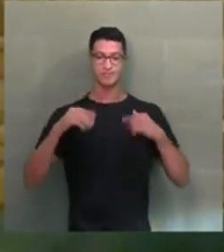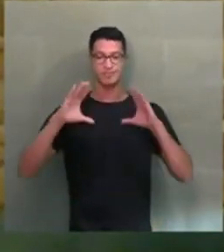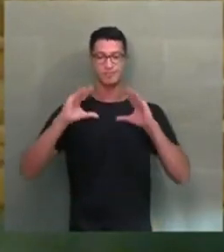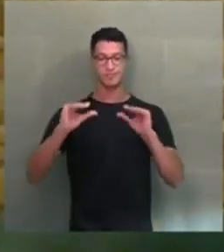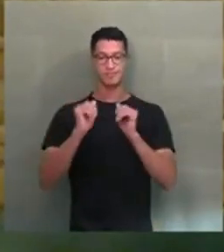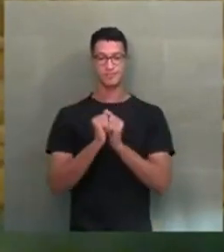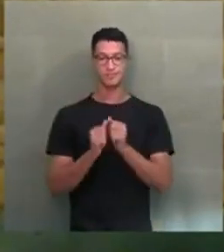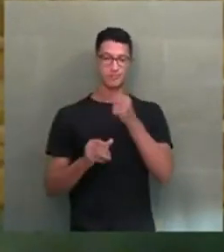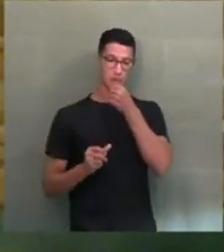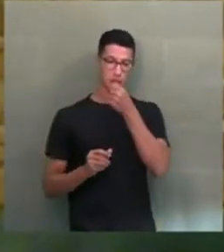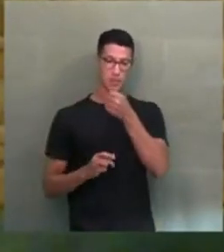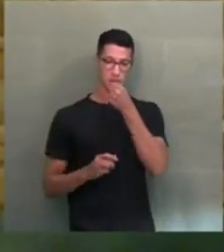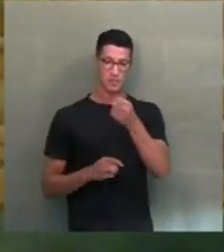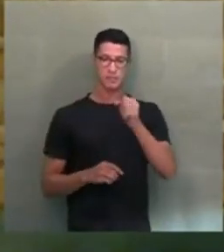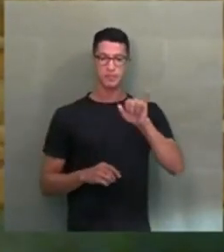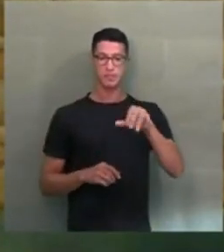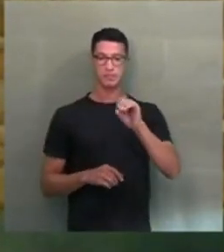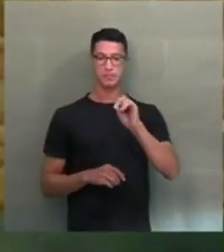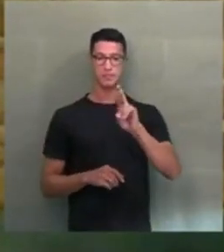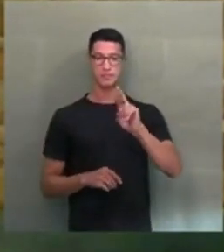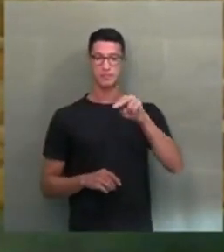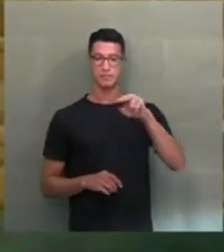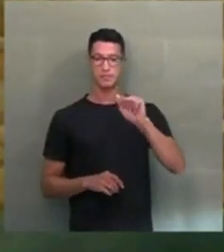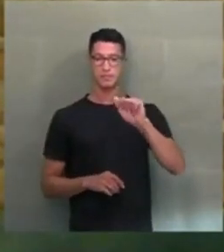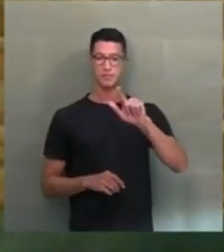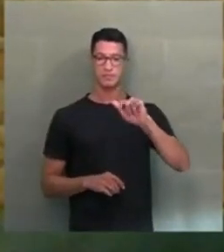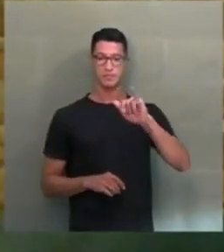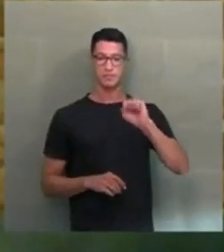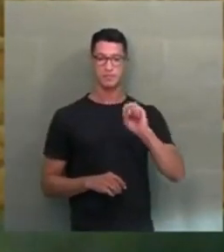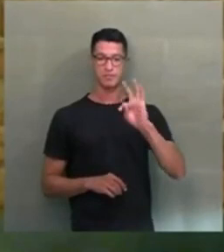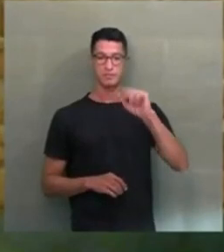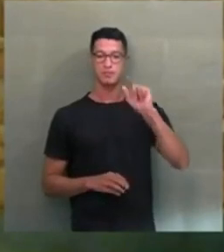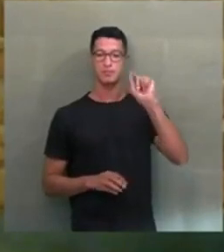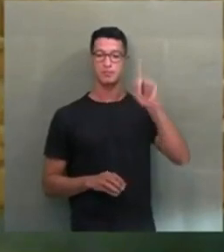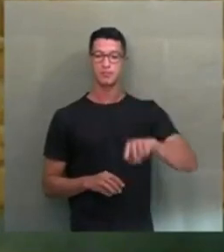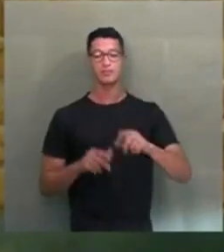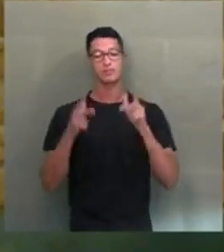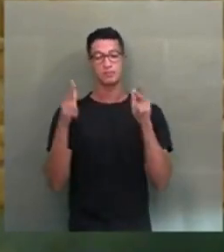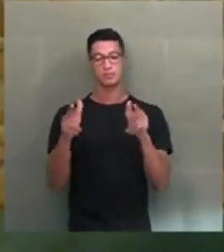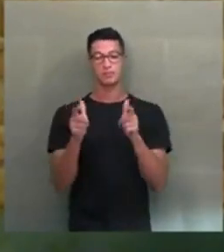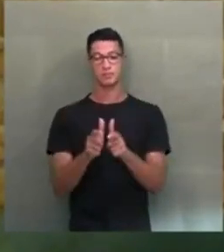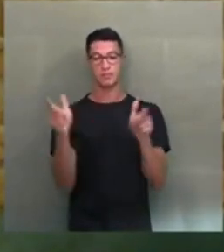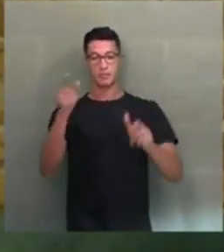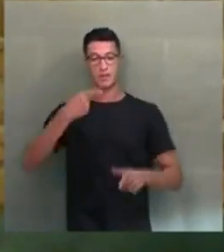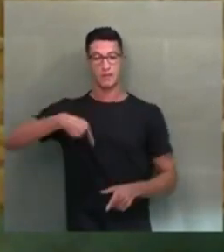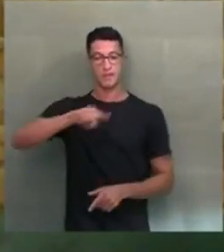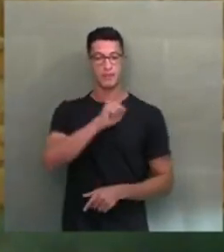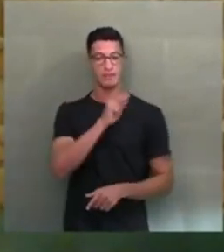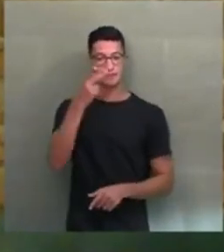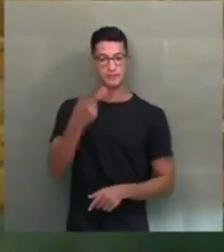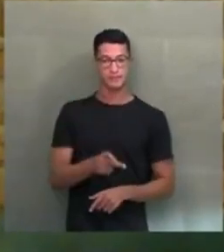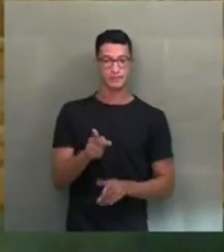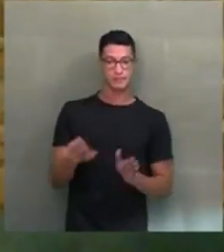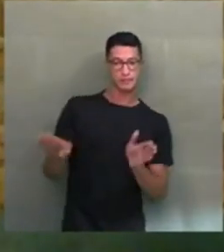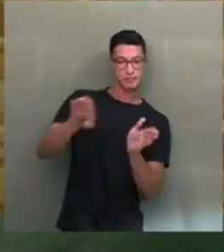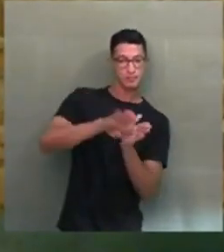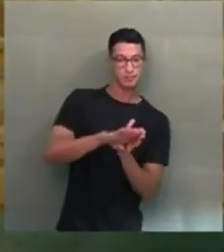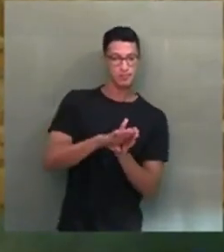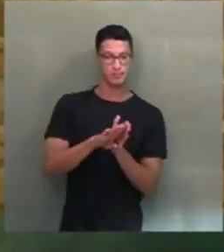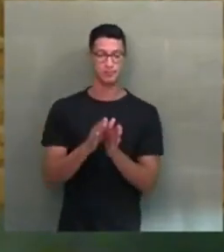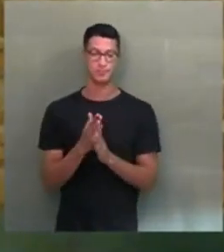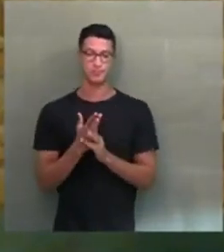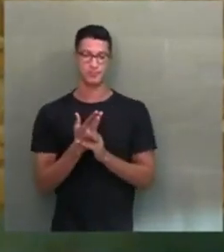como repórter e jornalista, que é como a maioria de nós aqui chegou e sempre